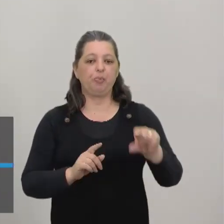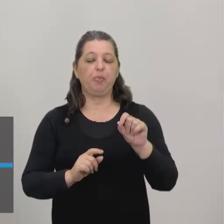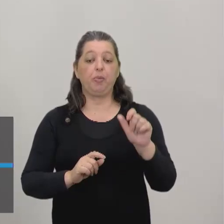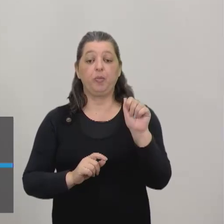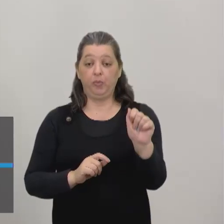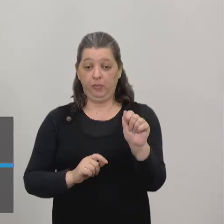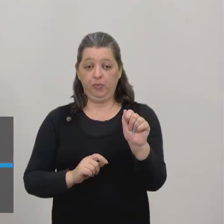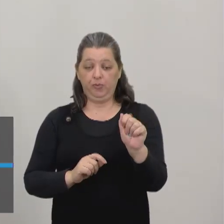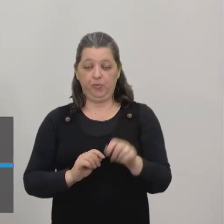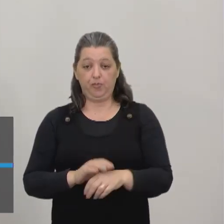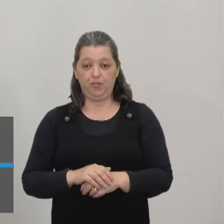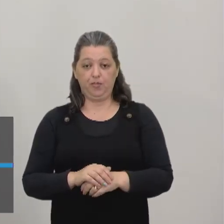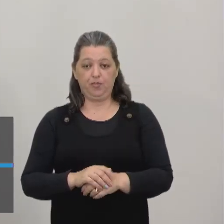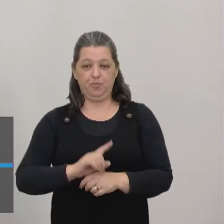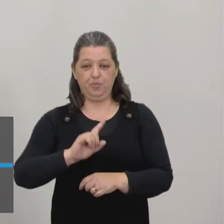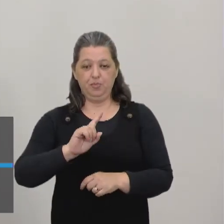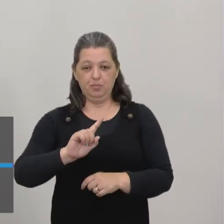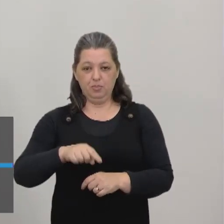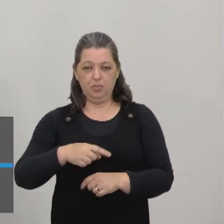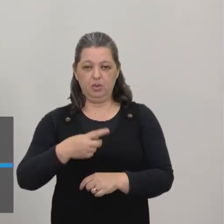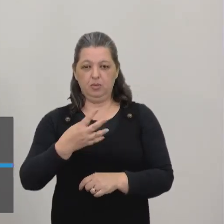A, que dá